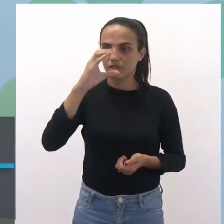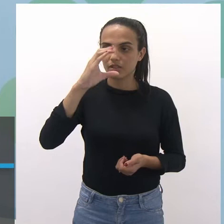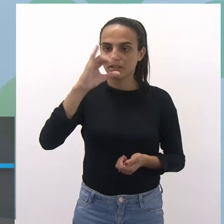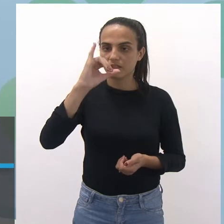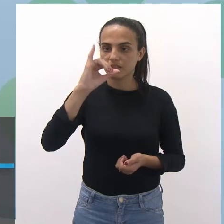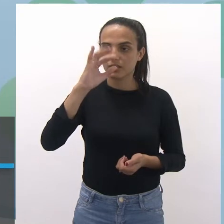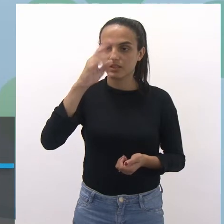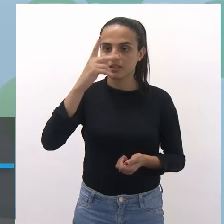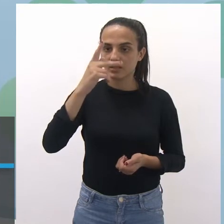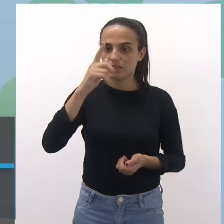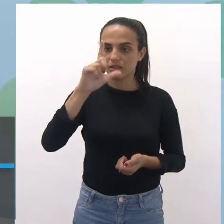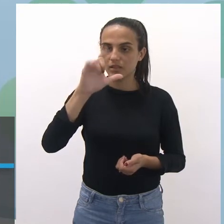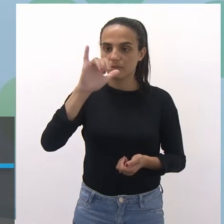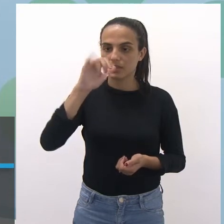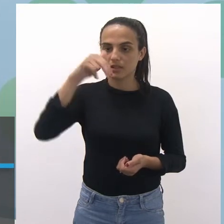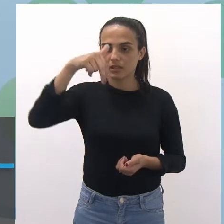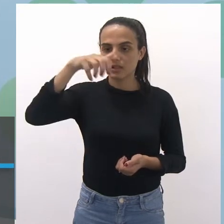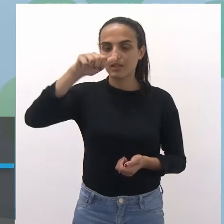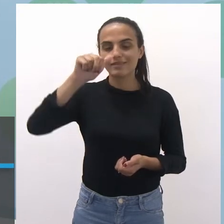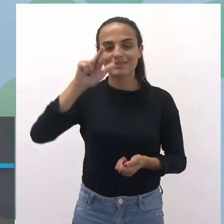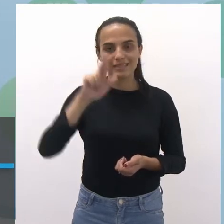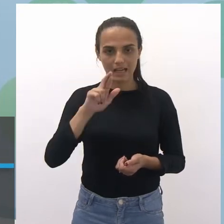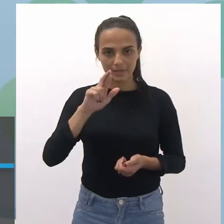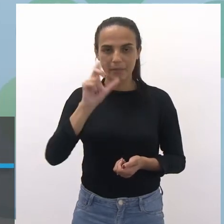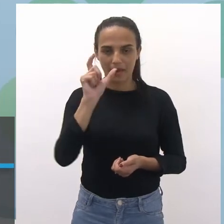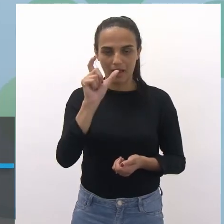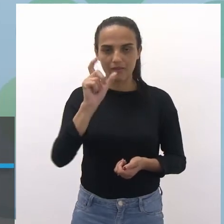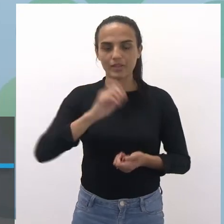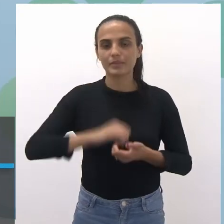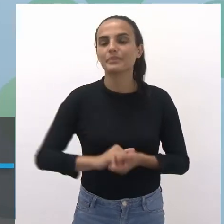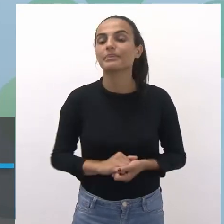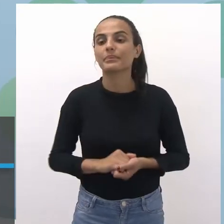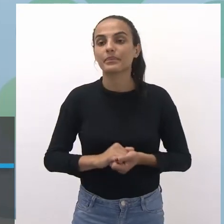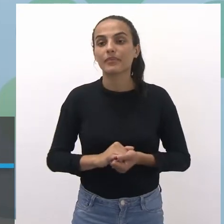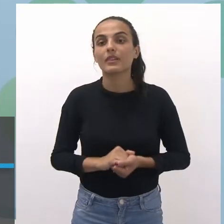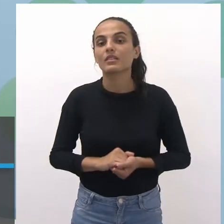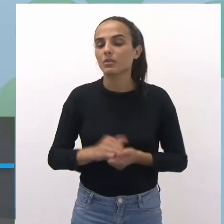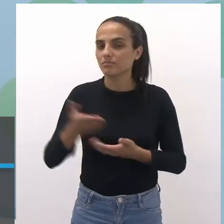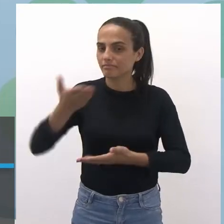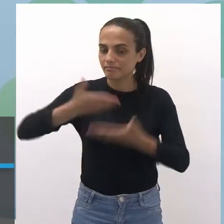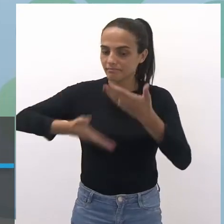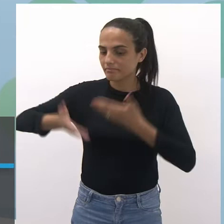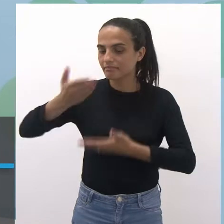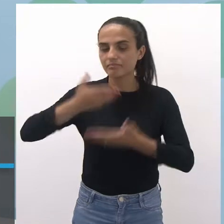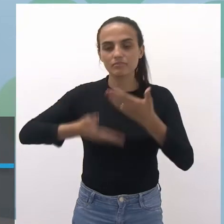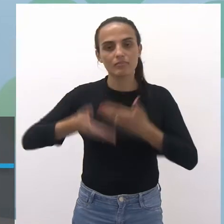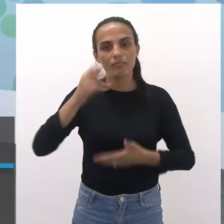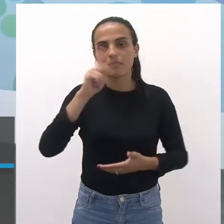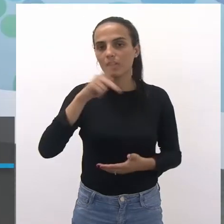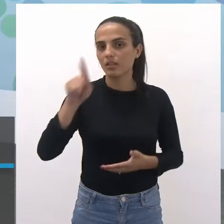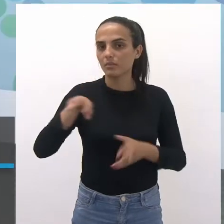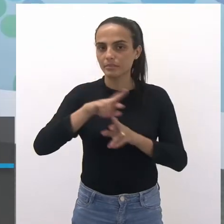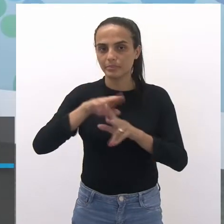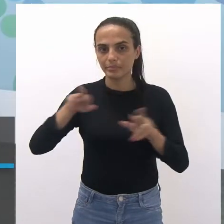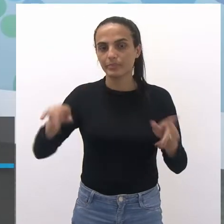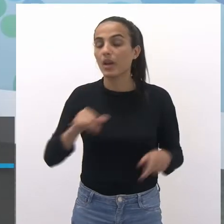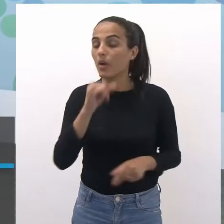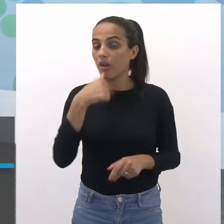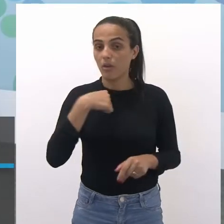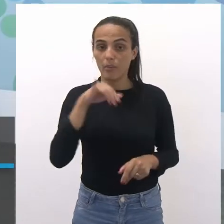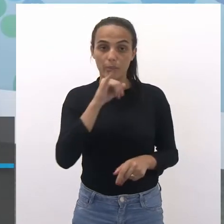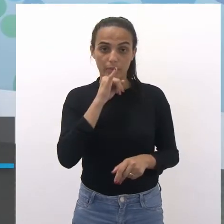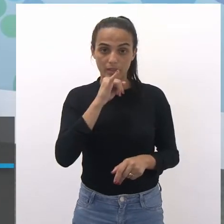colocada em evidência, neste caso, em um trabalho compartilhado com os outros professores. Eu, por